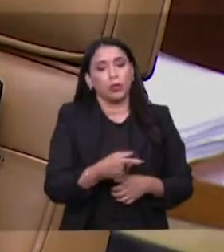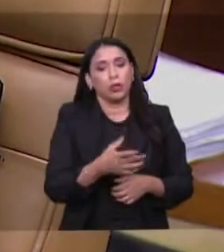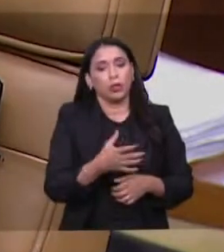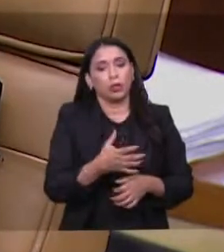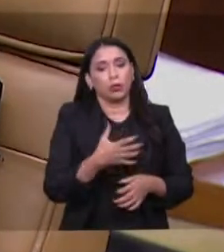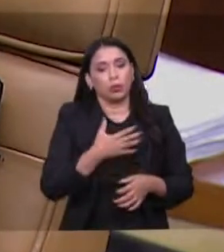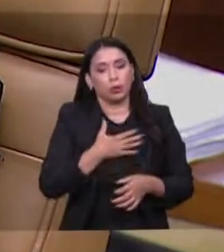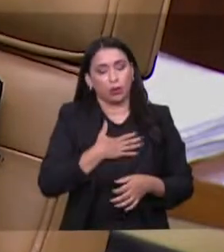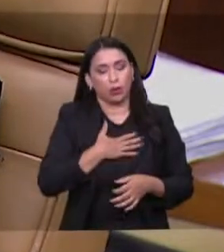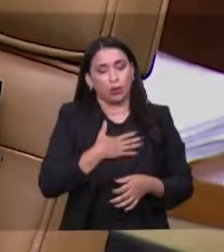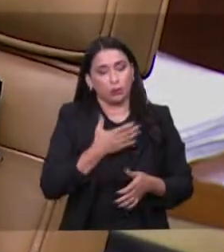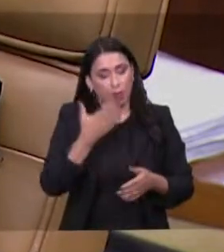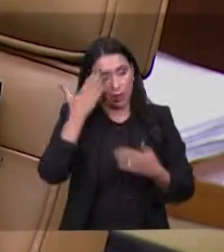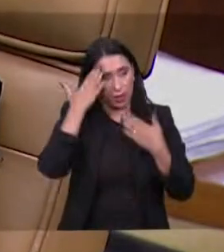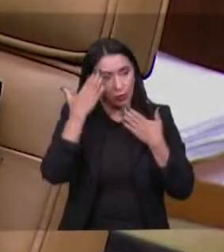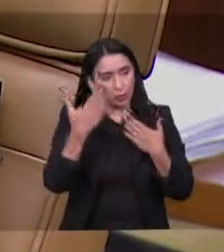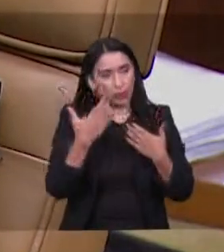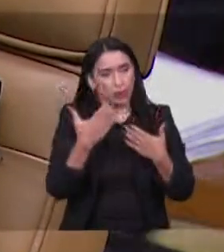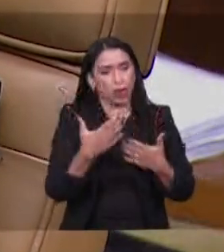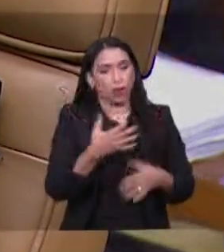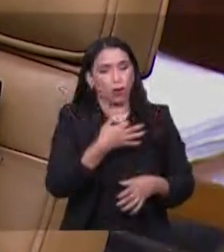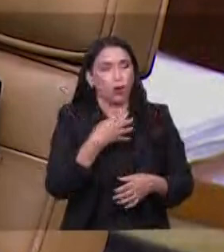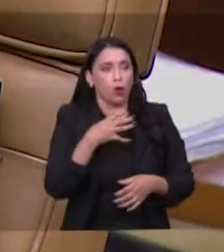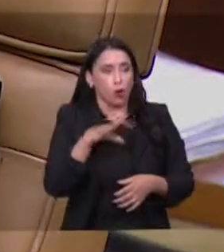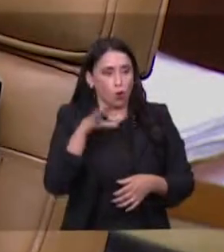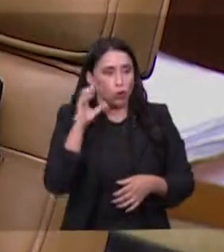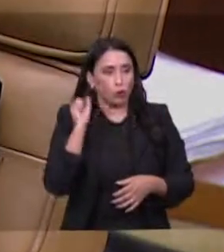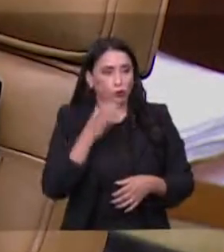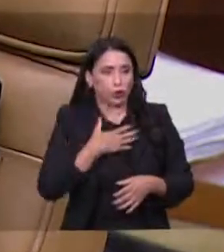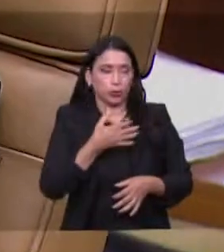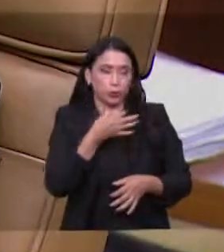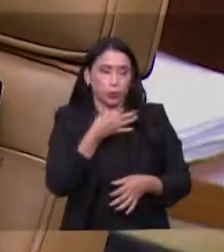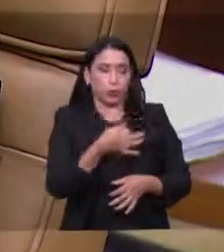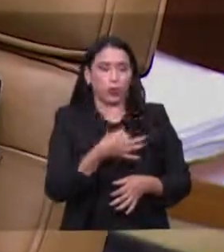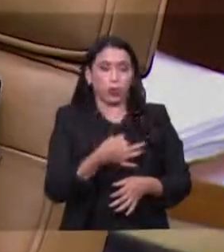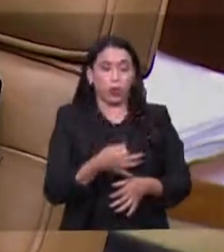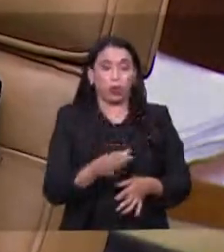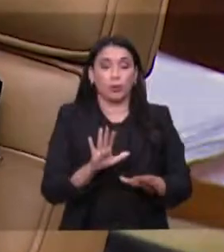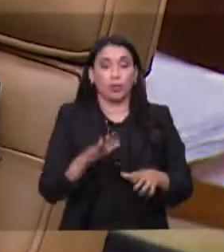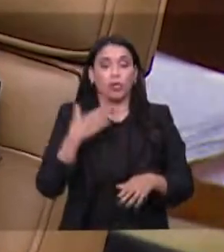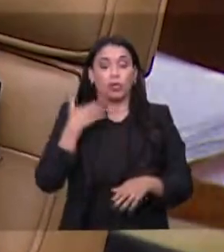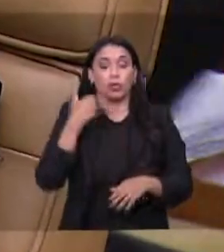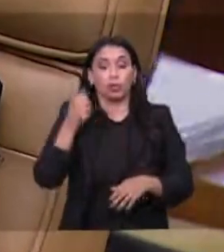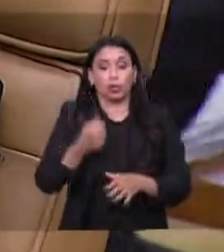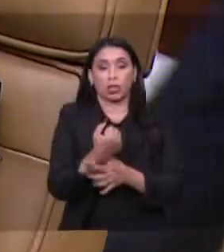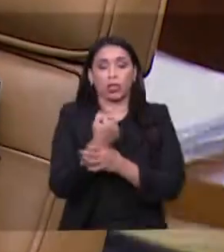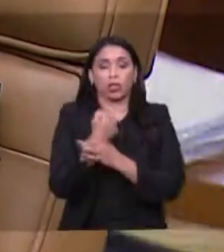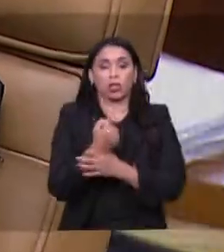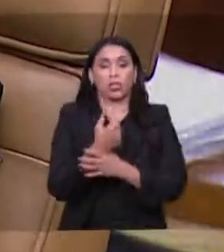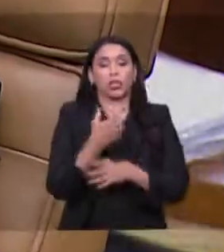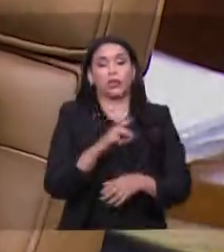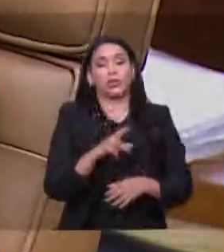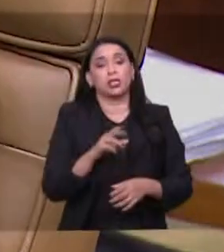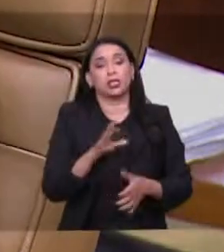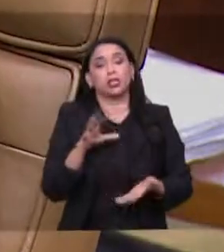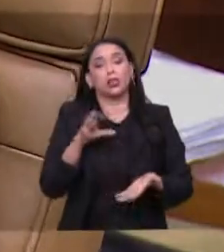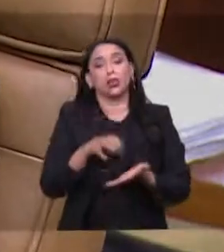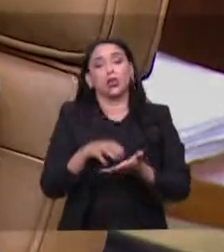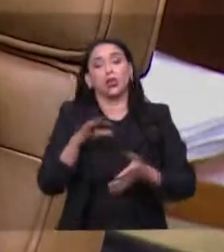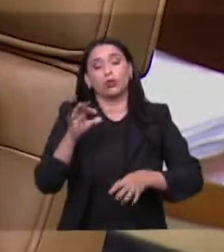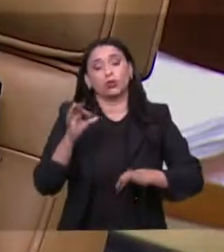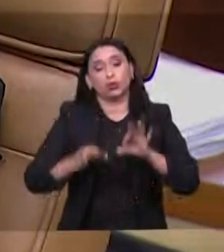ouvir. O juiz das garantias, eu digo, não será designado por decisão discricionária do órgão